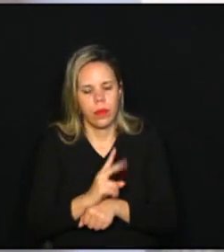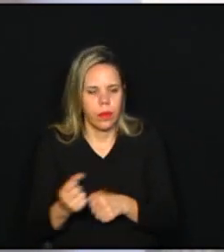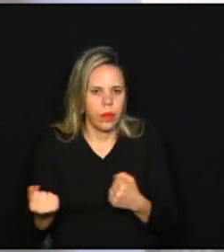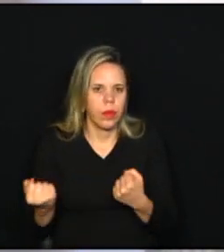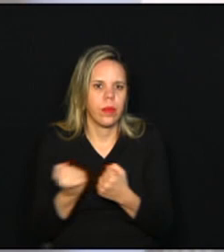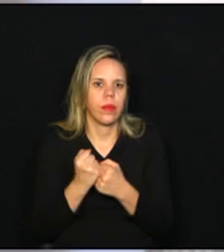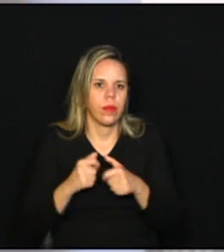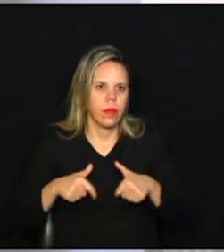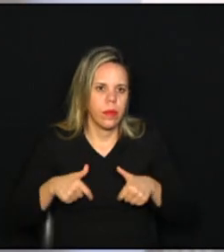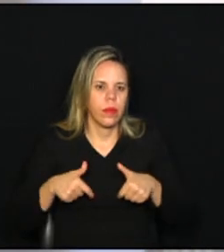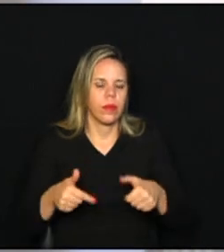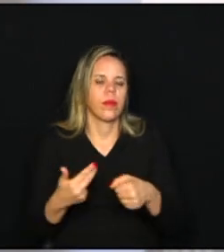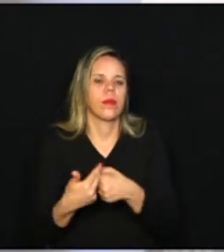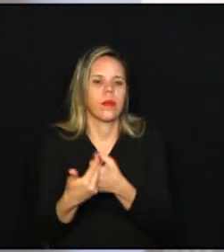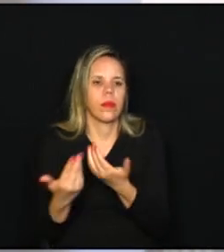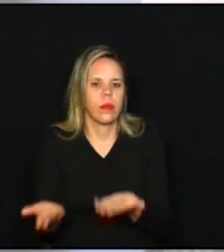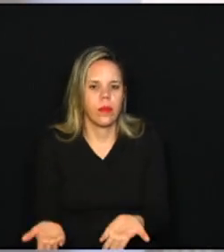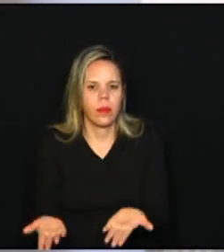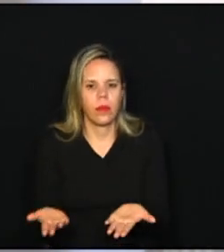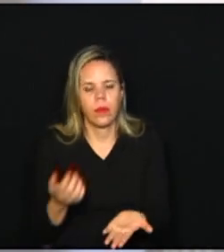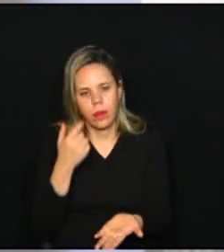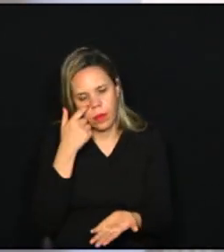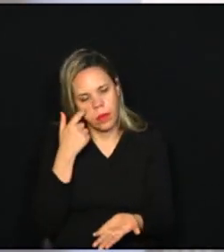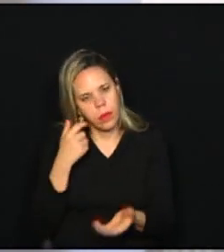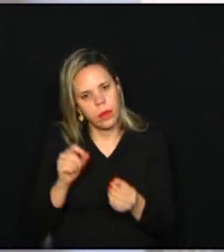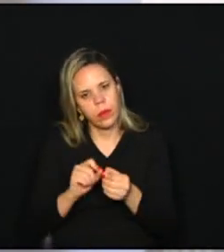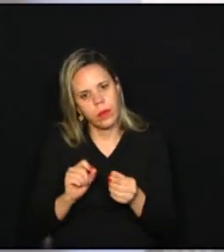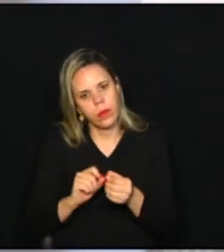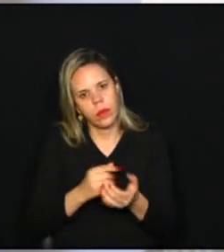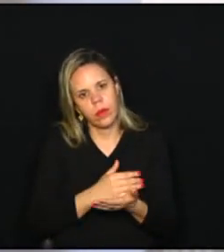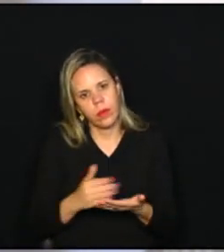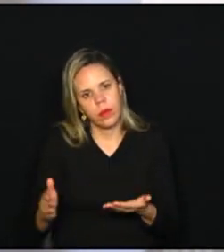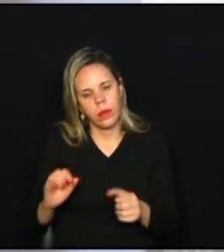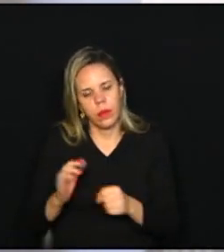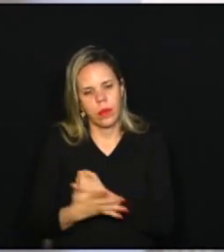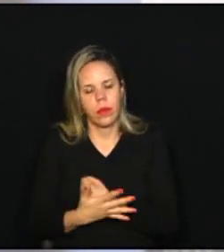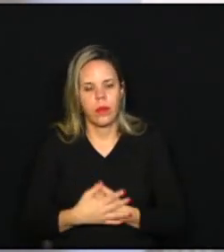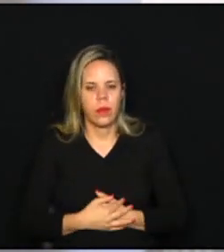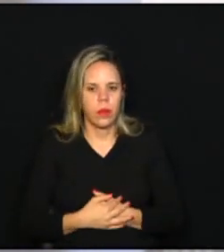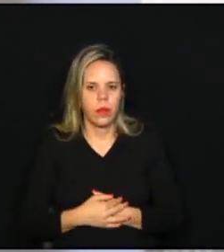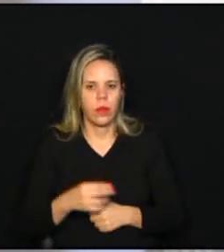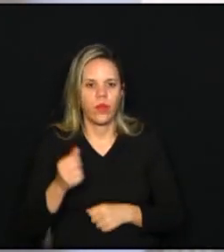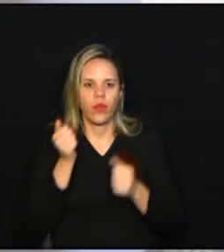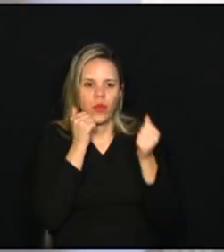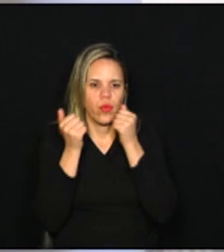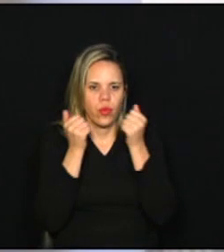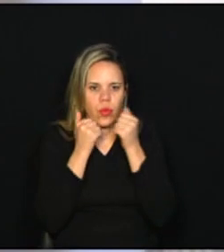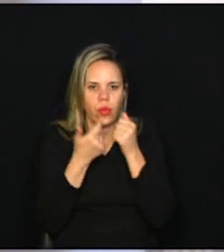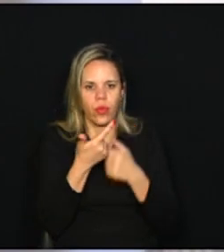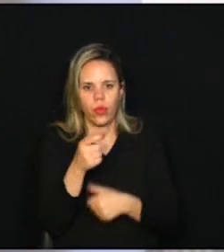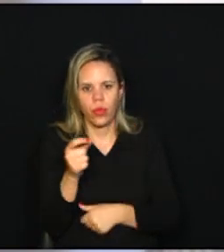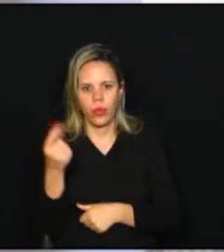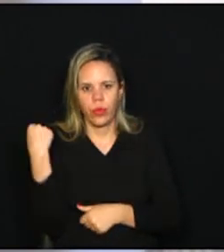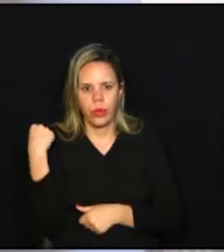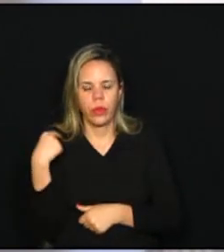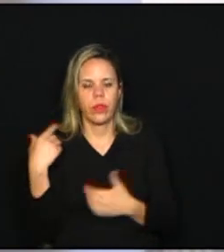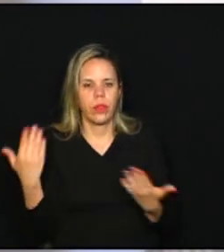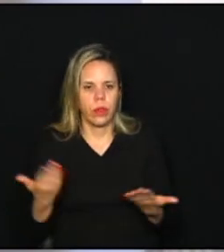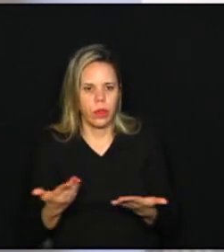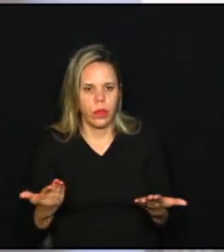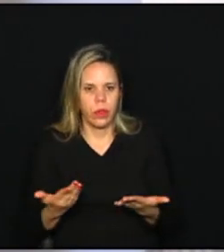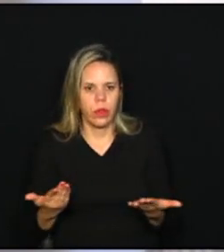ações feitas pela Unicamp. São ações que estão sendo feitas desde o início da pandemia, desde julho, né, de 2020, agora